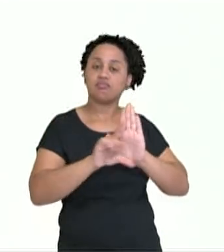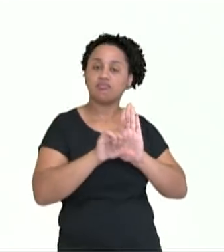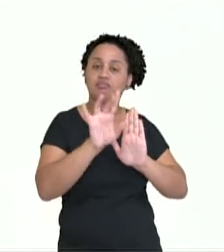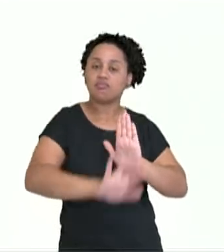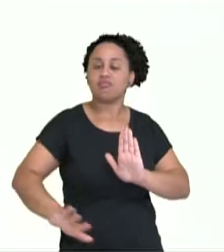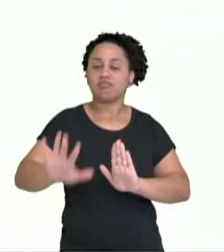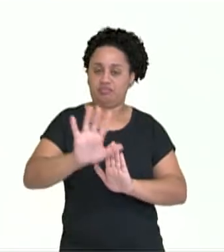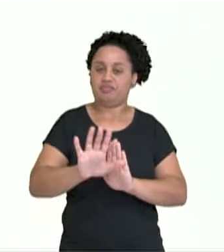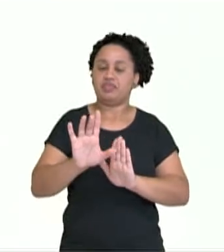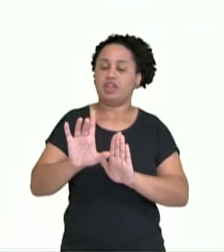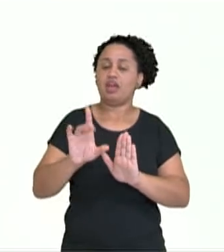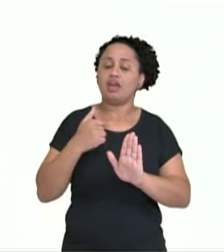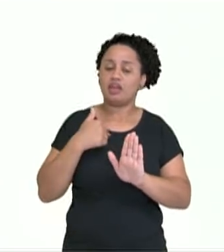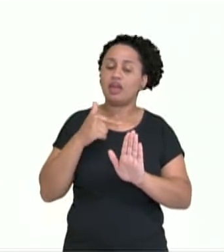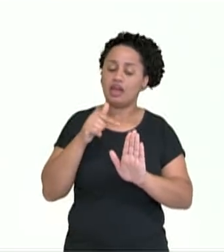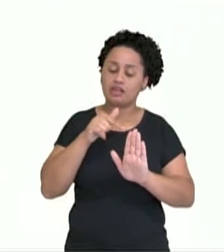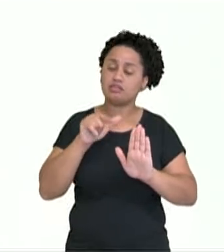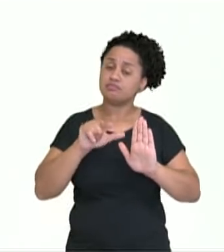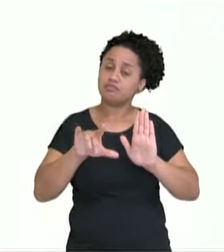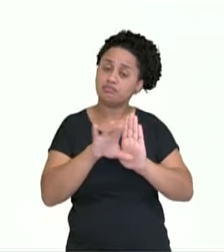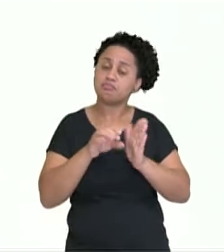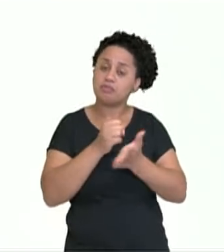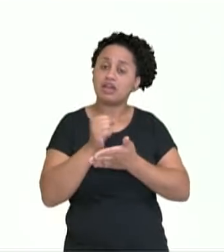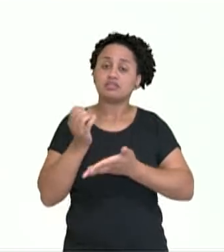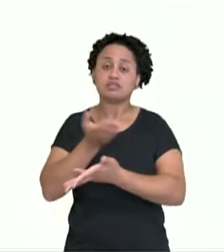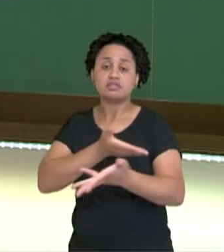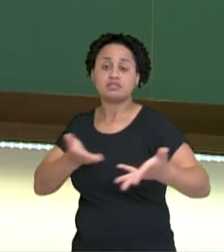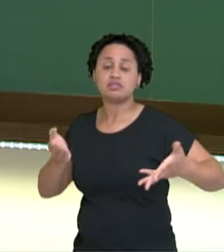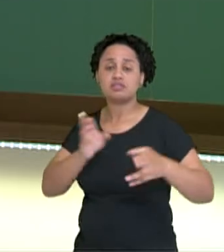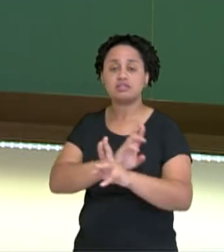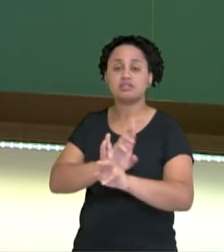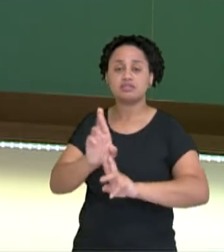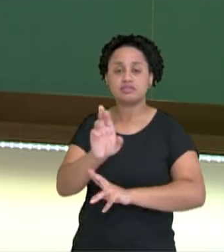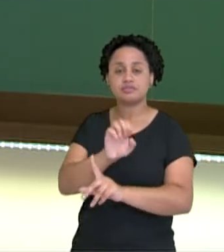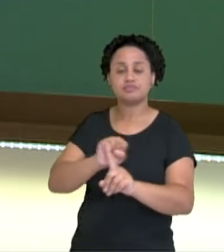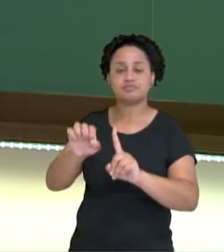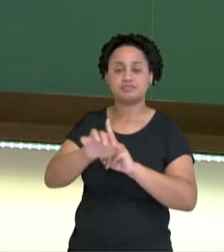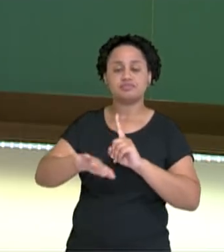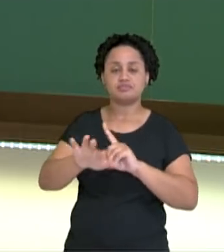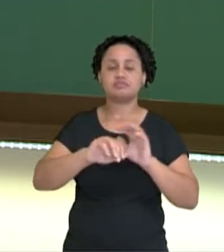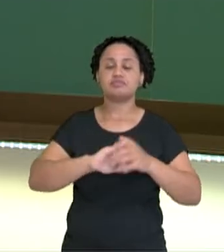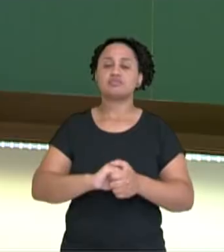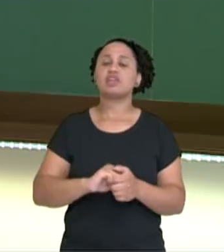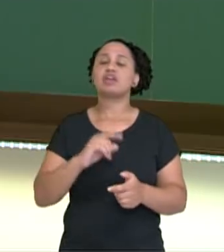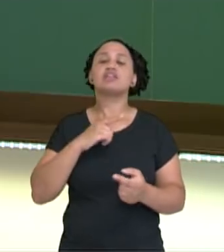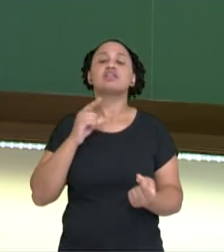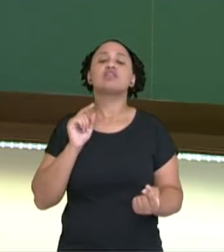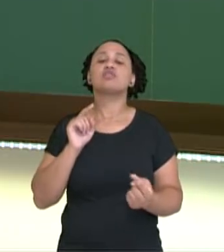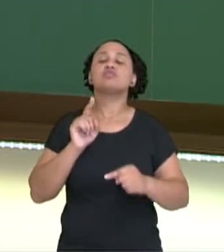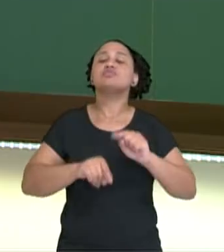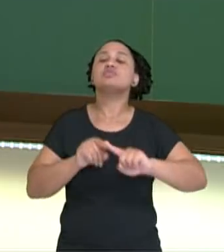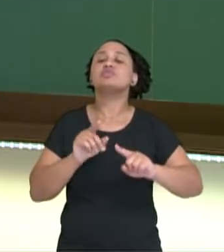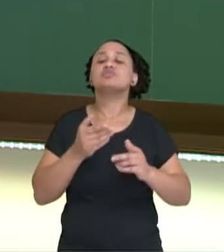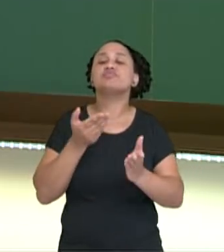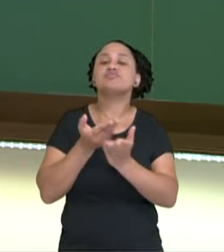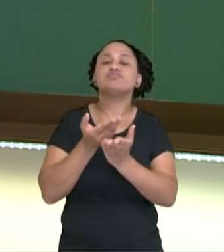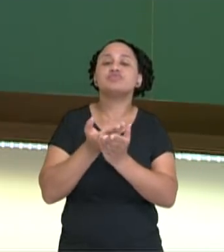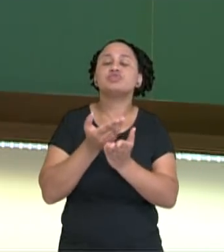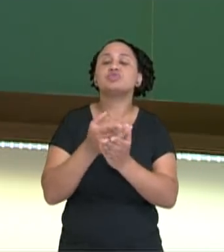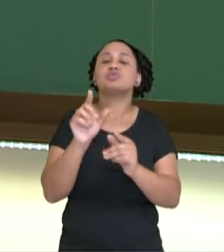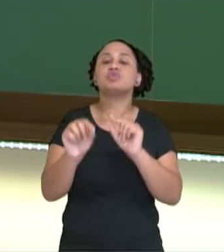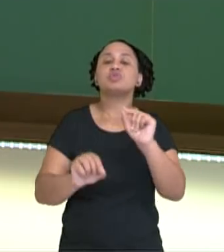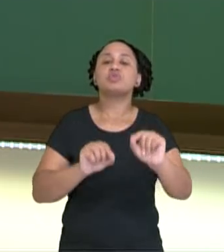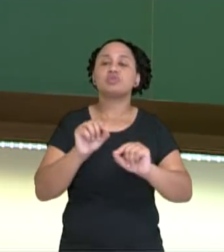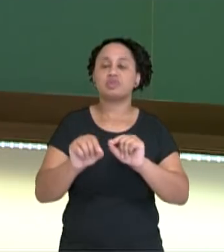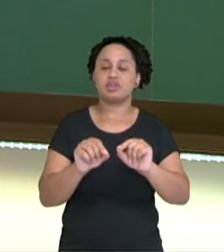que regem as relações sociais. Tem como objeto de estudos as relações sociais. No ensino